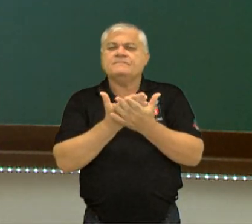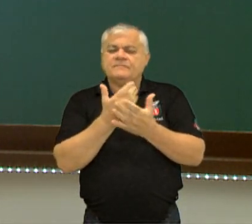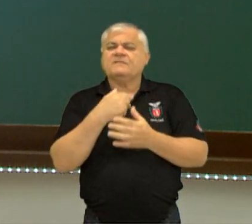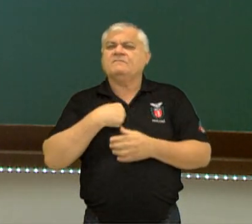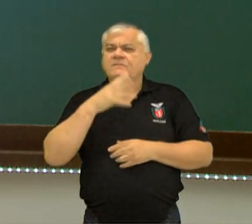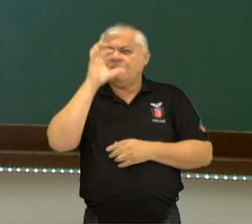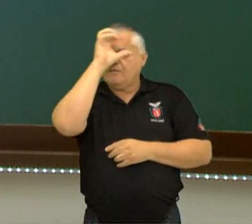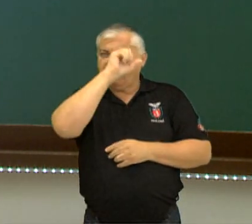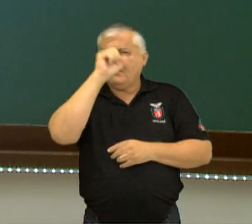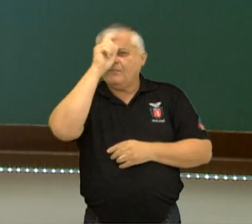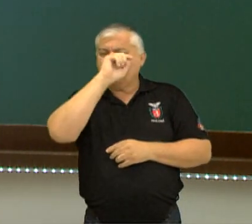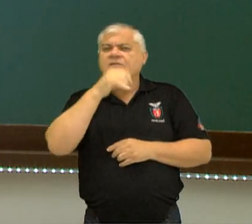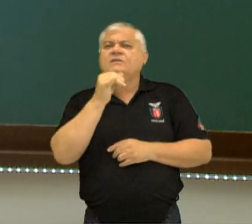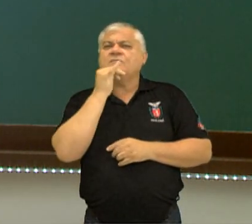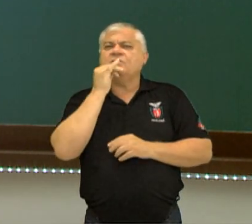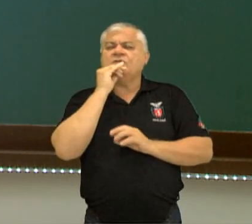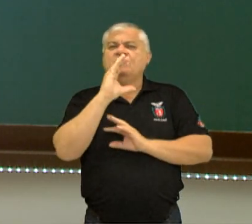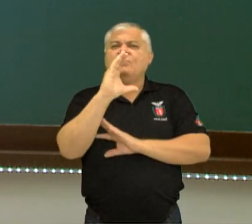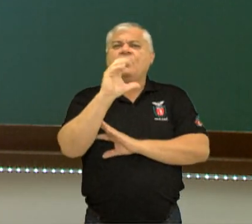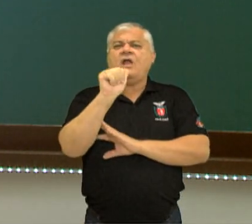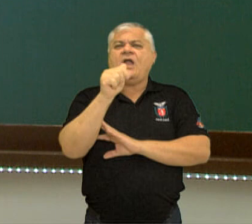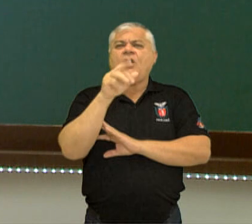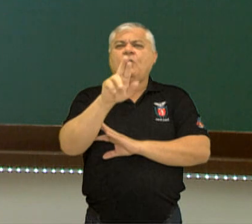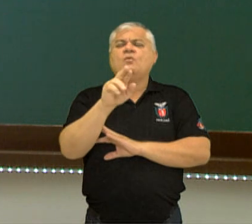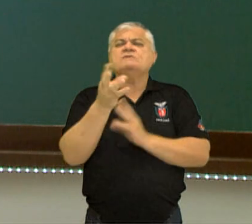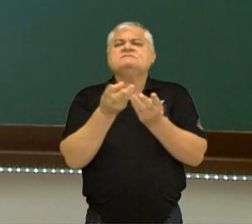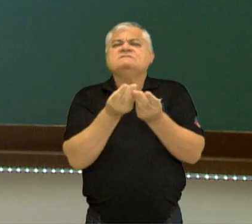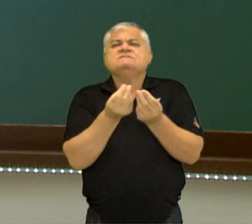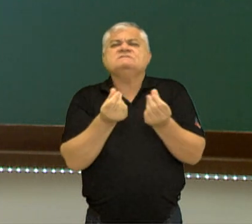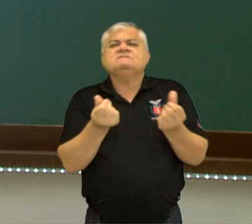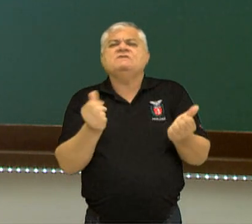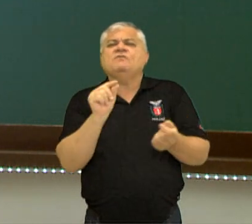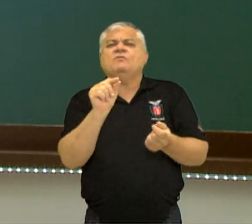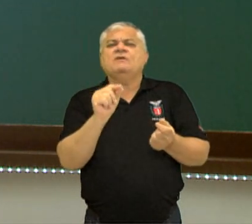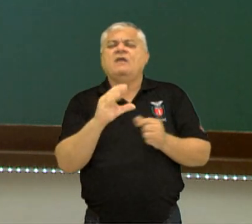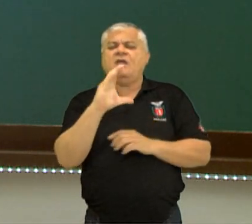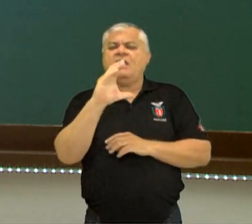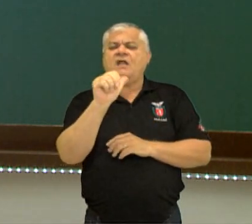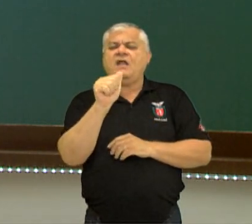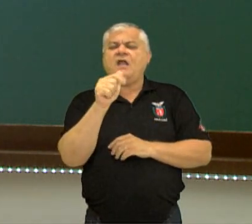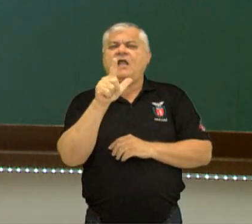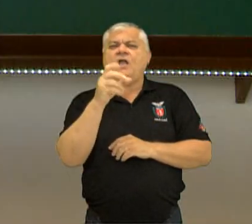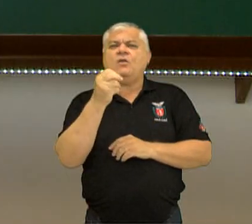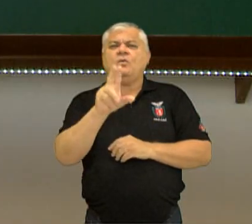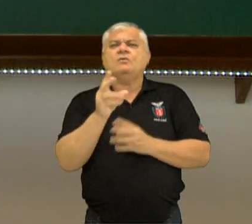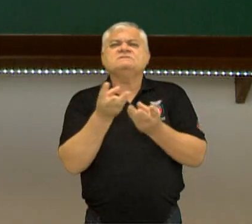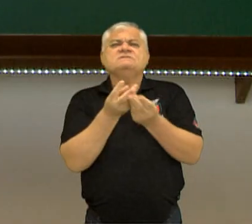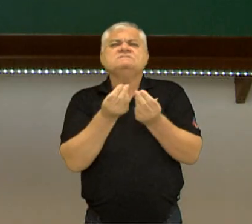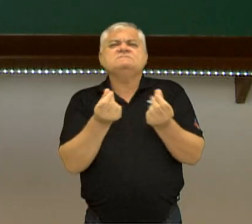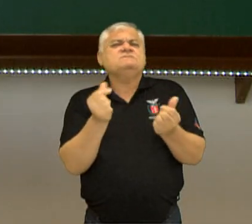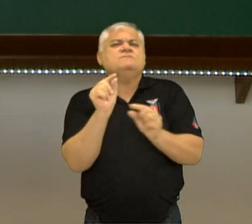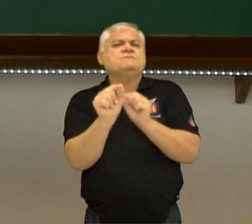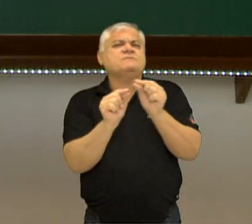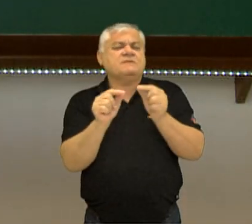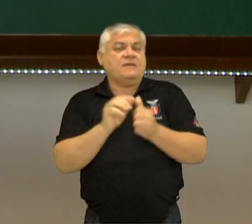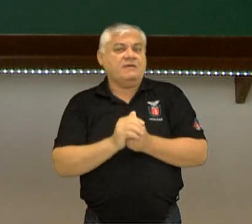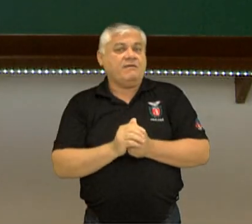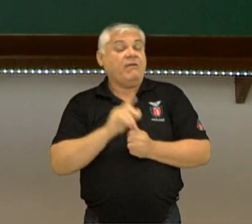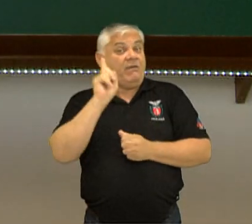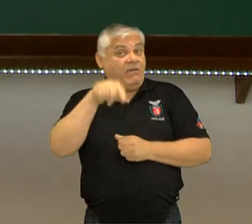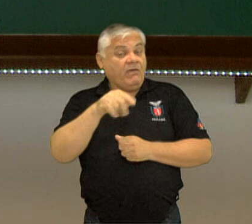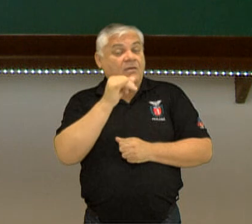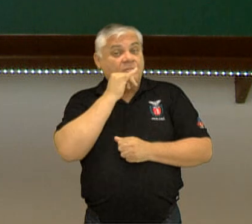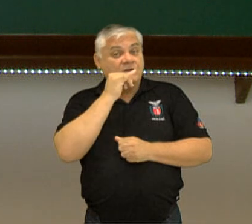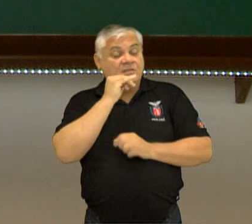retomar uma parte do calor sensível. O que é calor sensível? Pessoal, o calor sensível é o calor